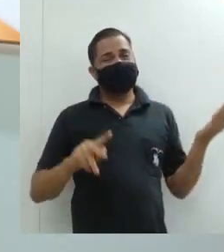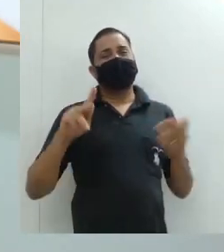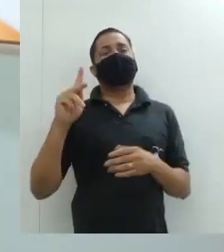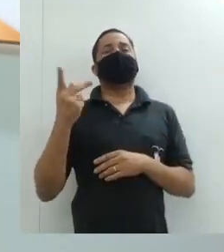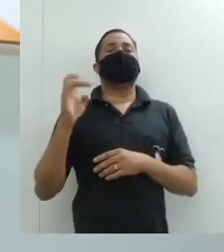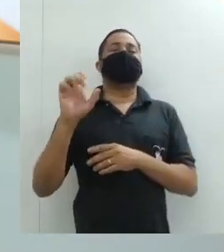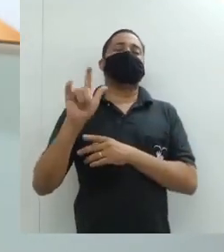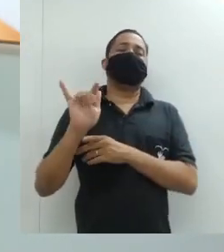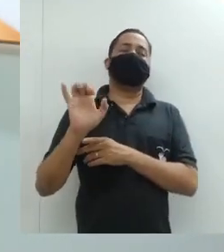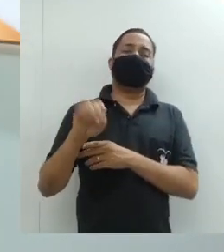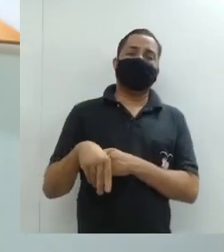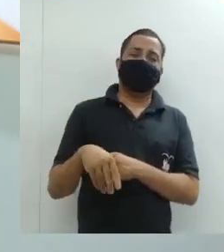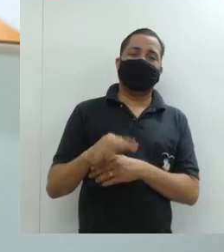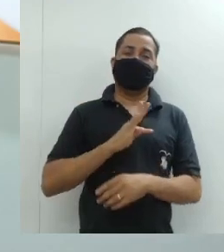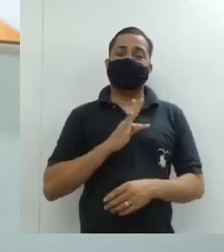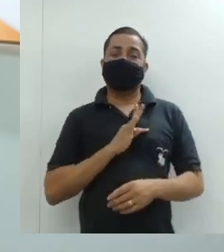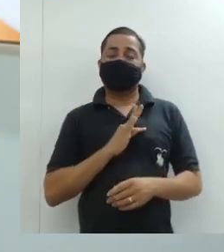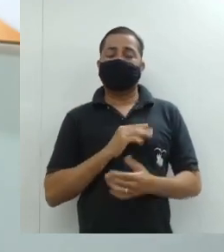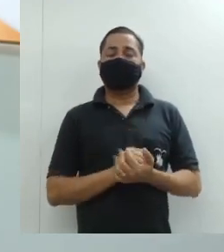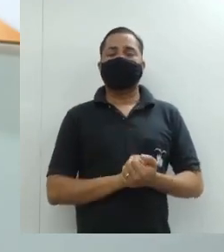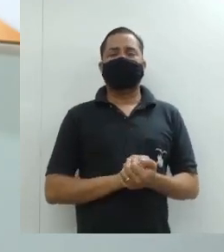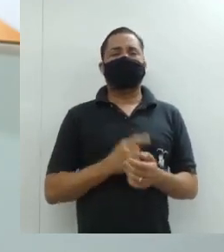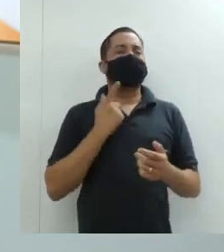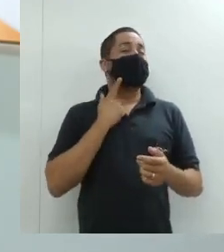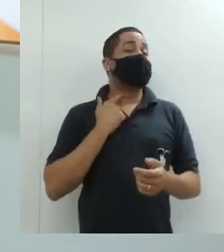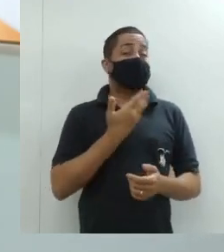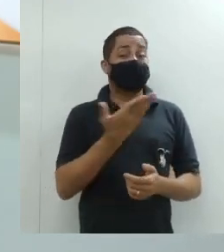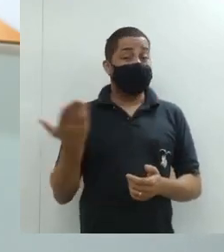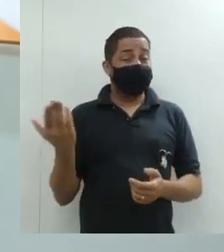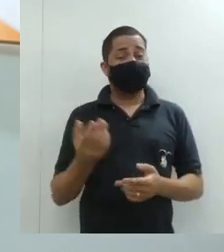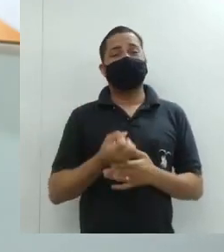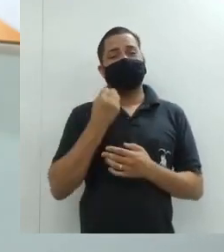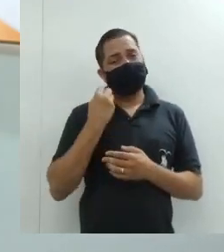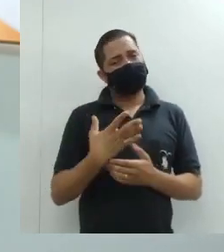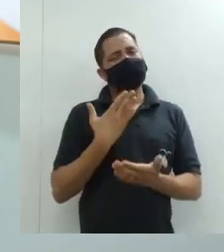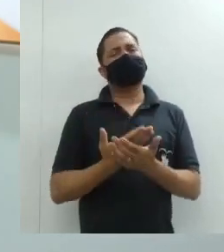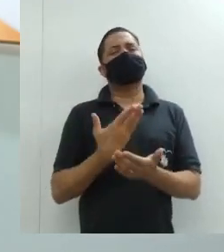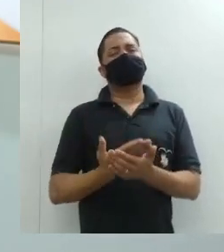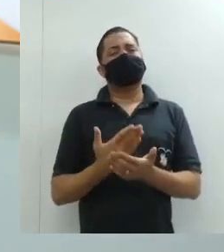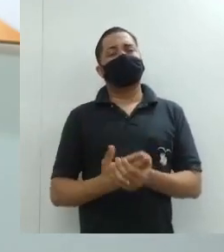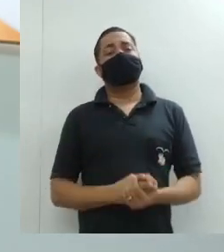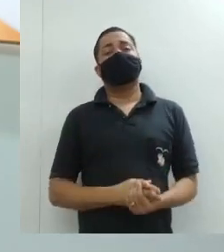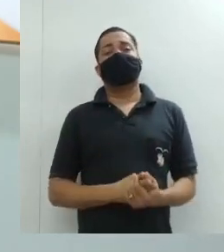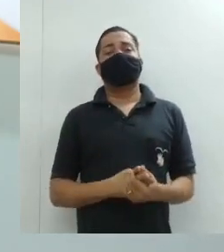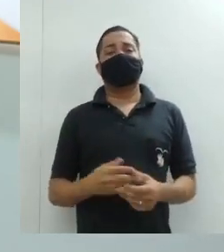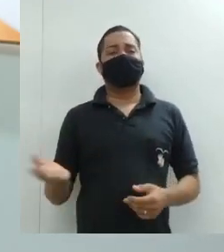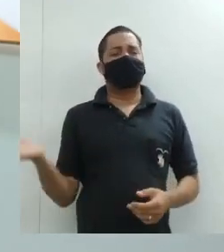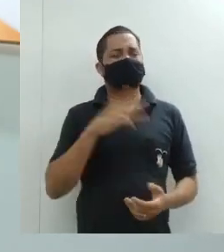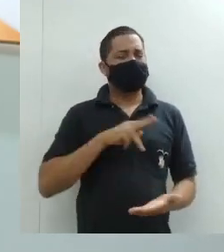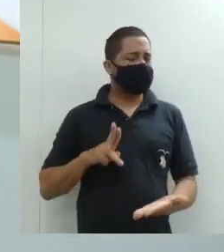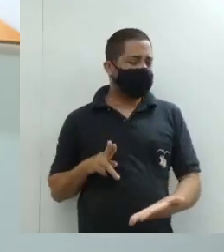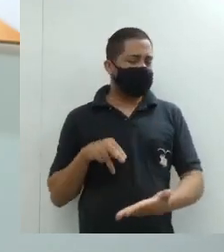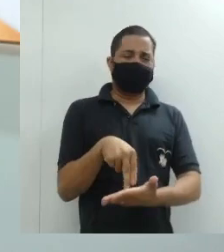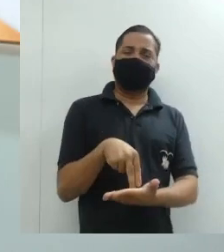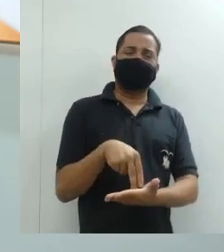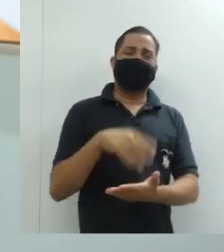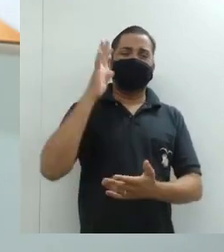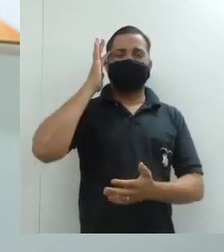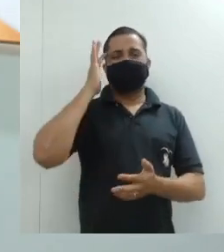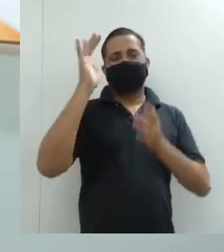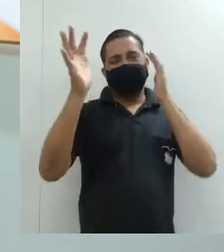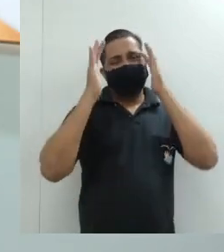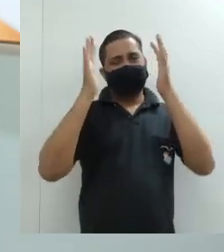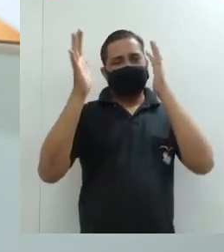do som, e desejo a todos vocês o quê? Bons estudos. E vamos tomar uma atitude